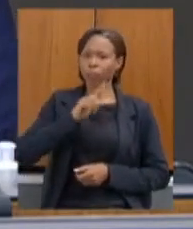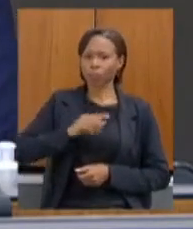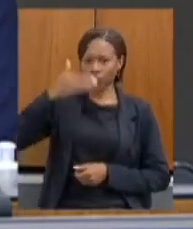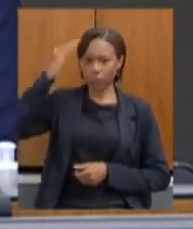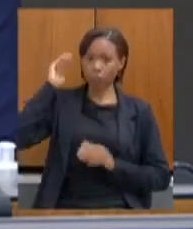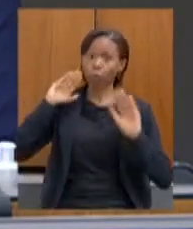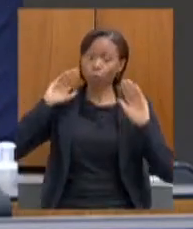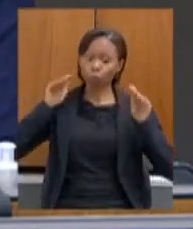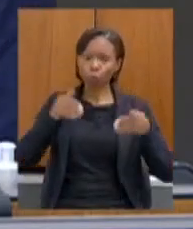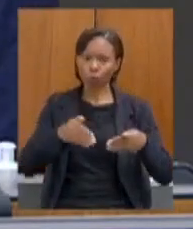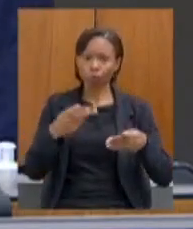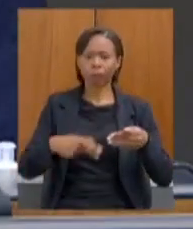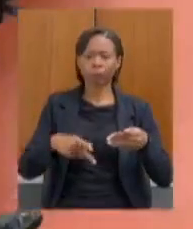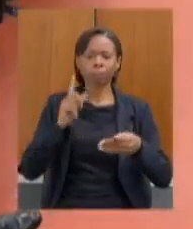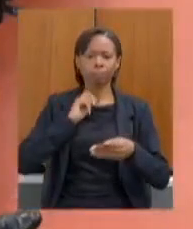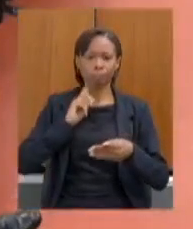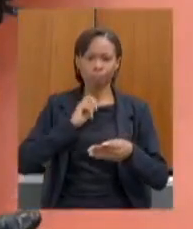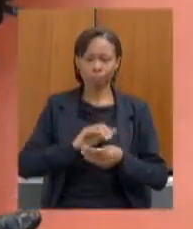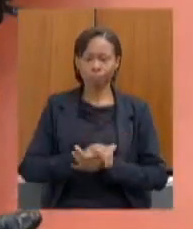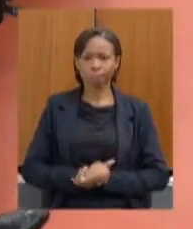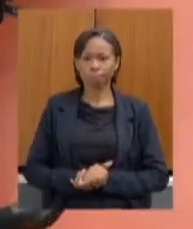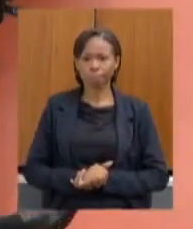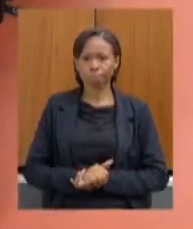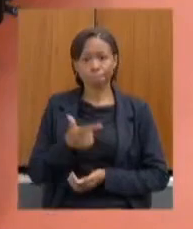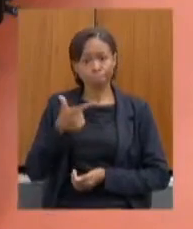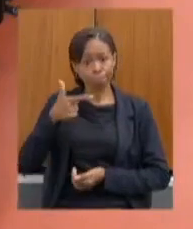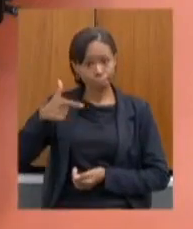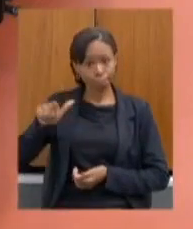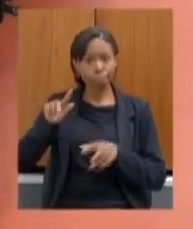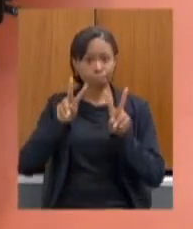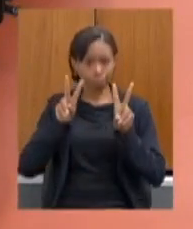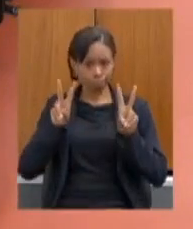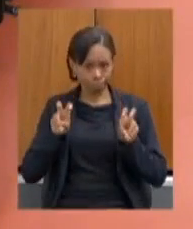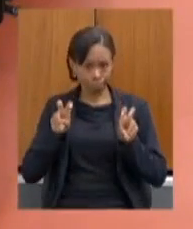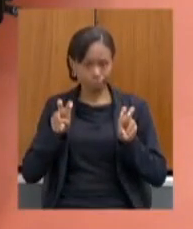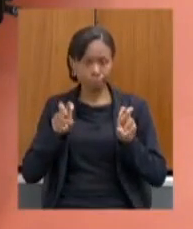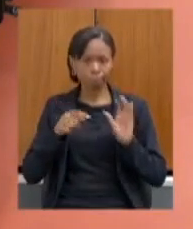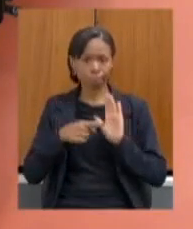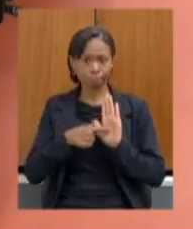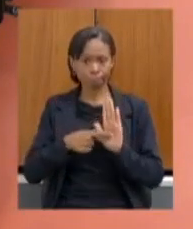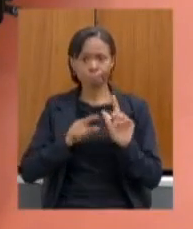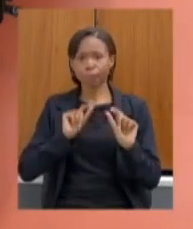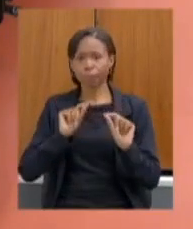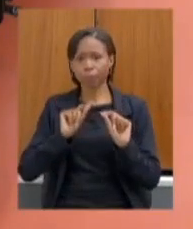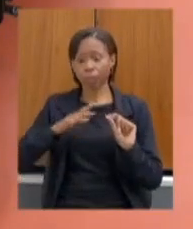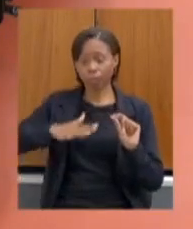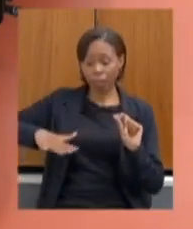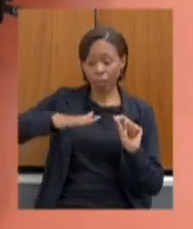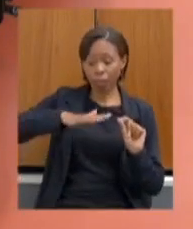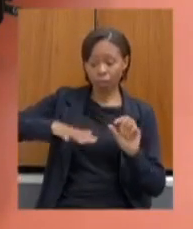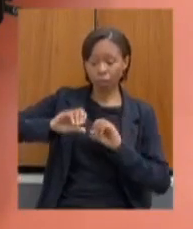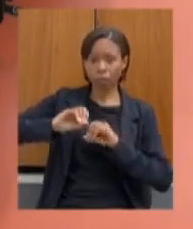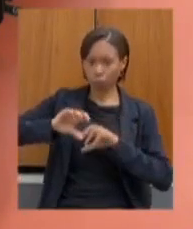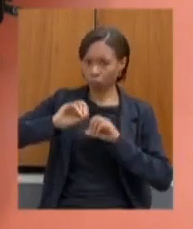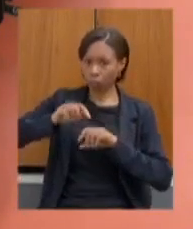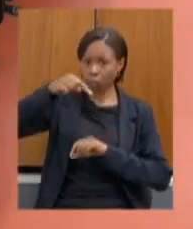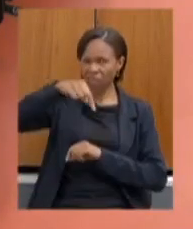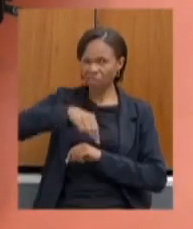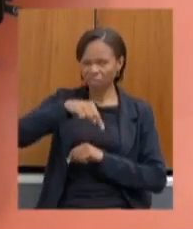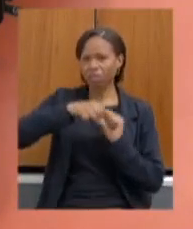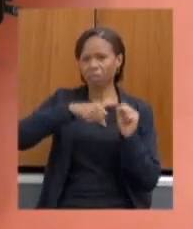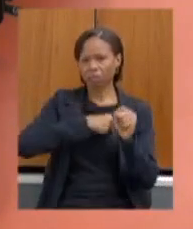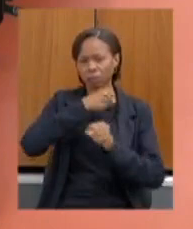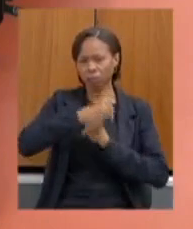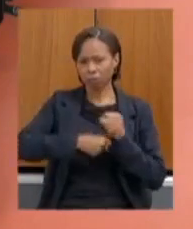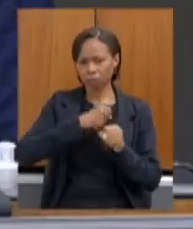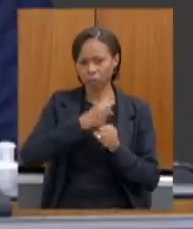do nosso Estado. Um outro ponto que gostaria de mencionar é na educação. Esse ano tivemos